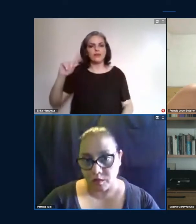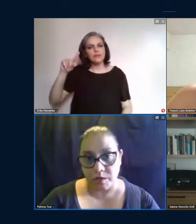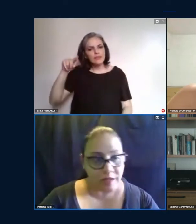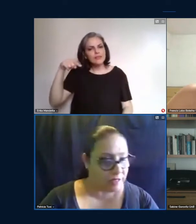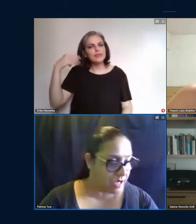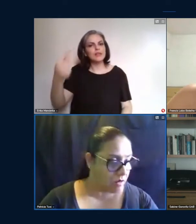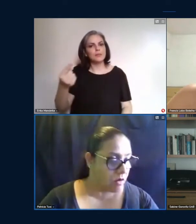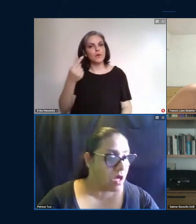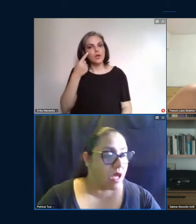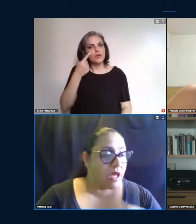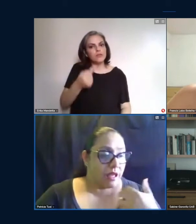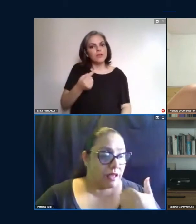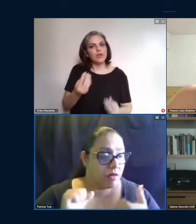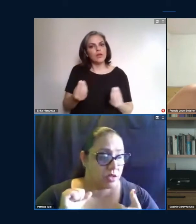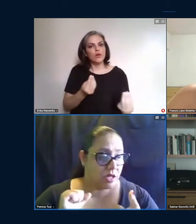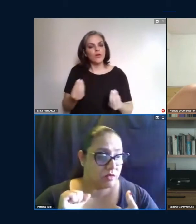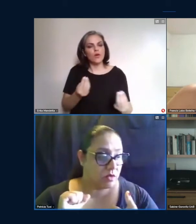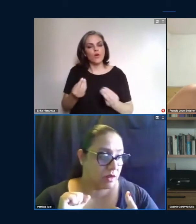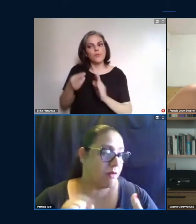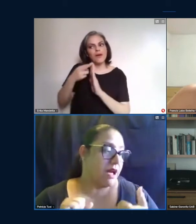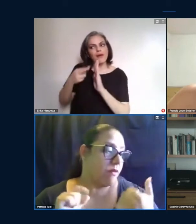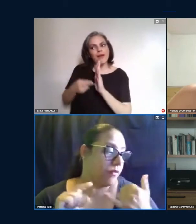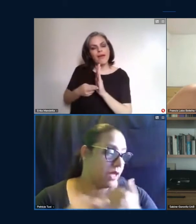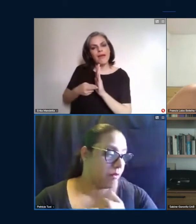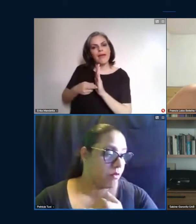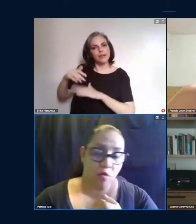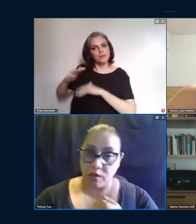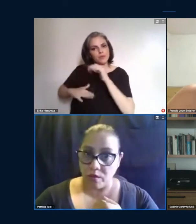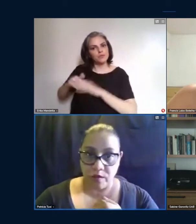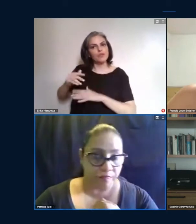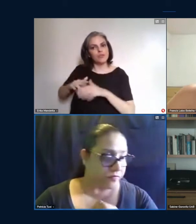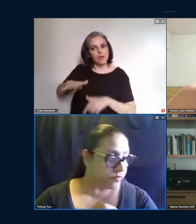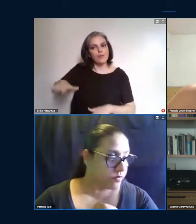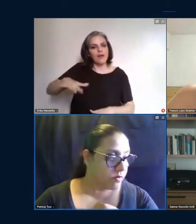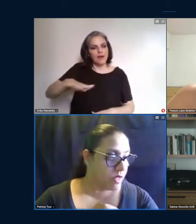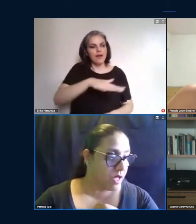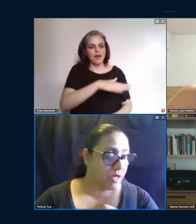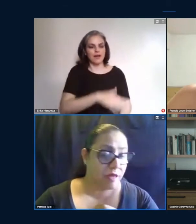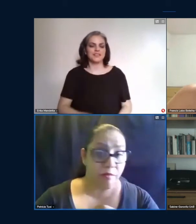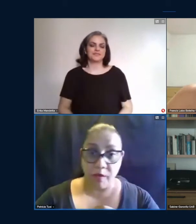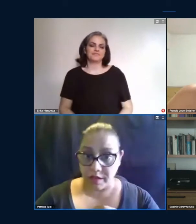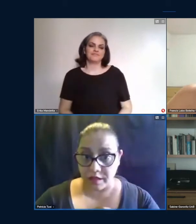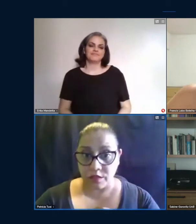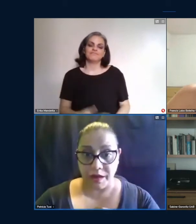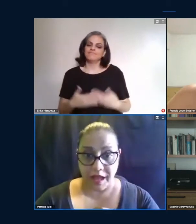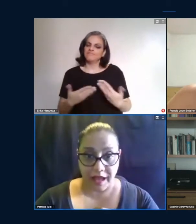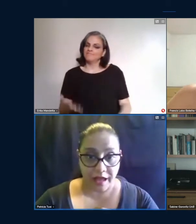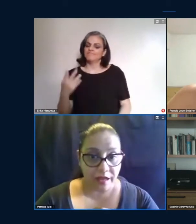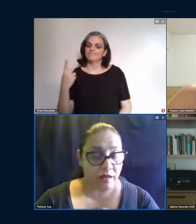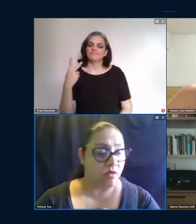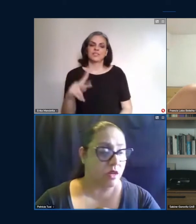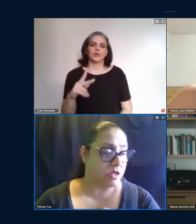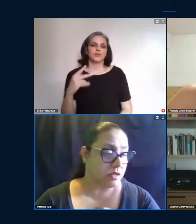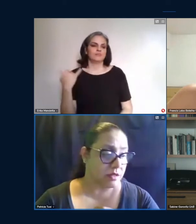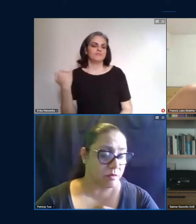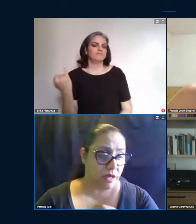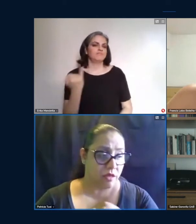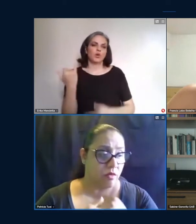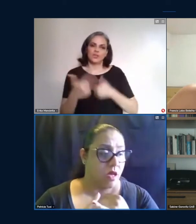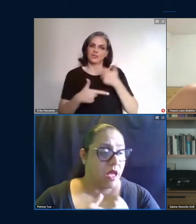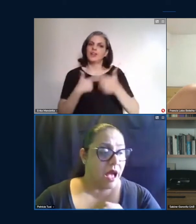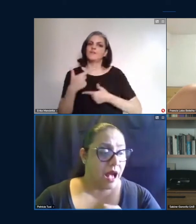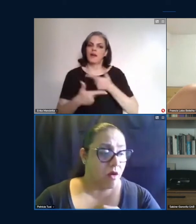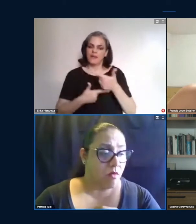requisitos para o desenho, então, diria que o seu trabalho é muito importante para a área no que diz